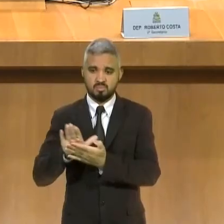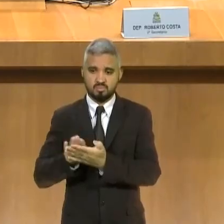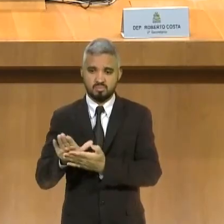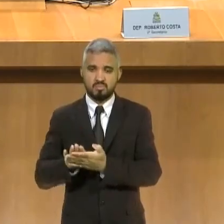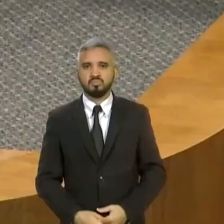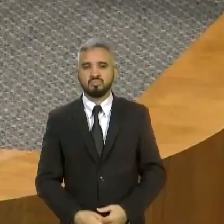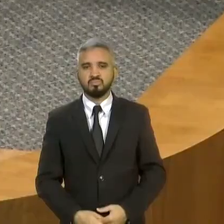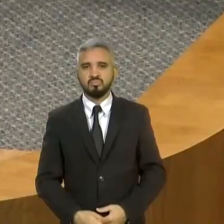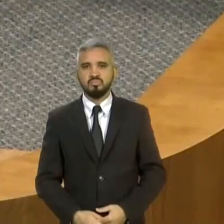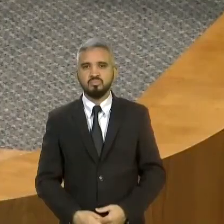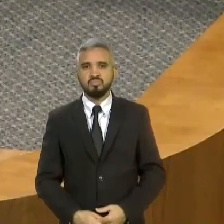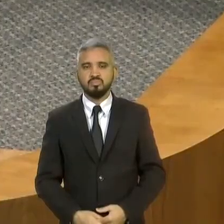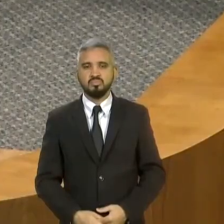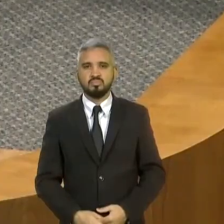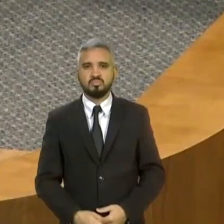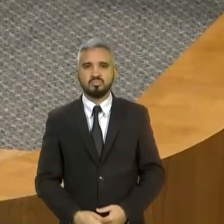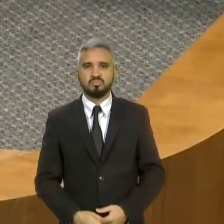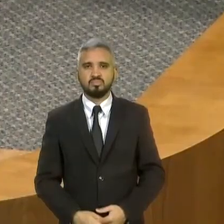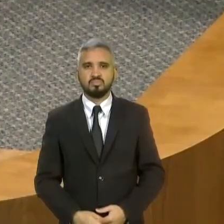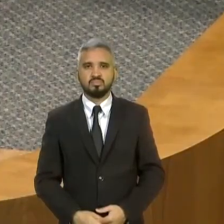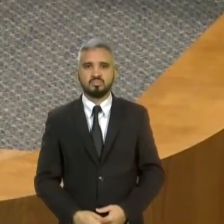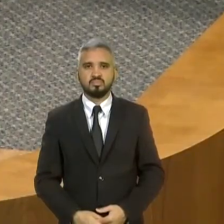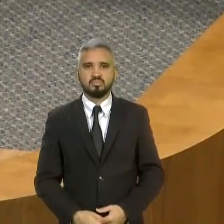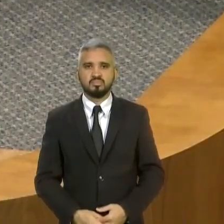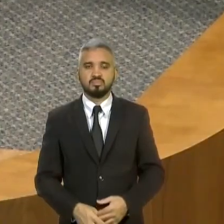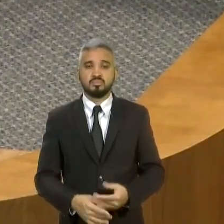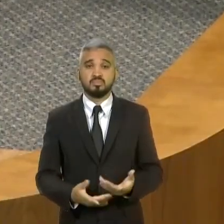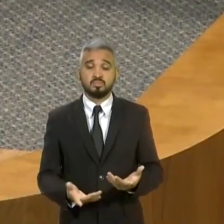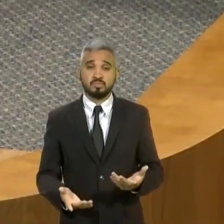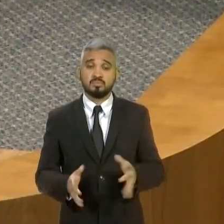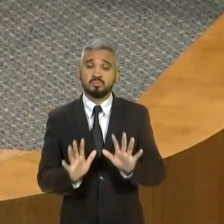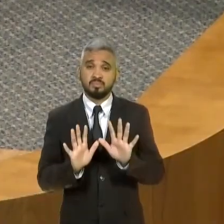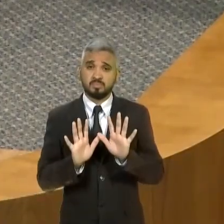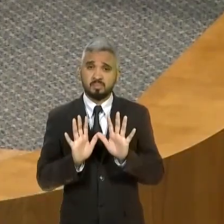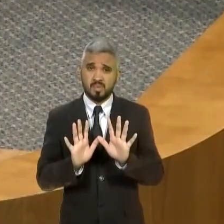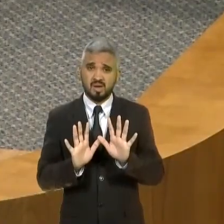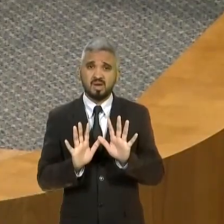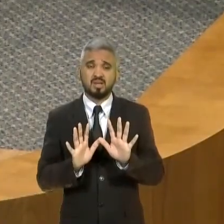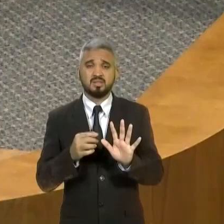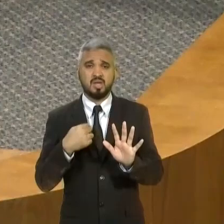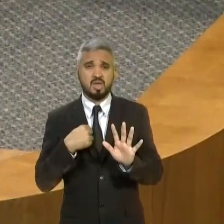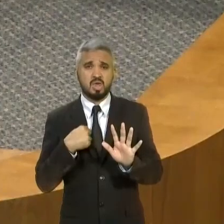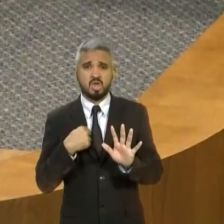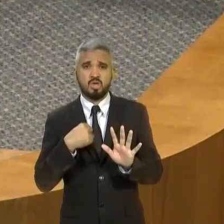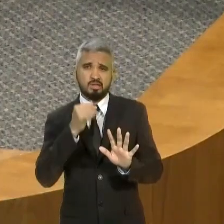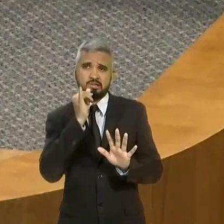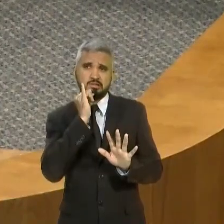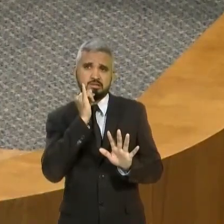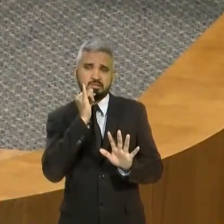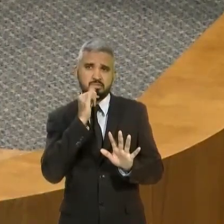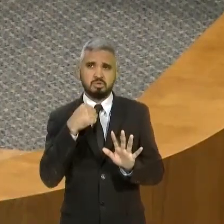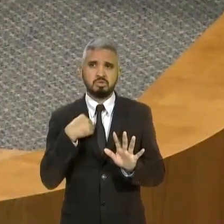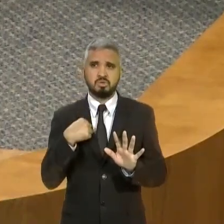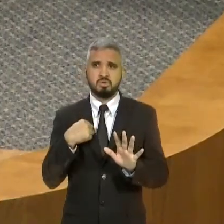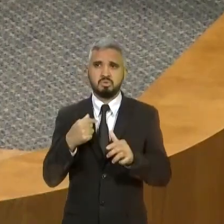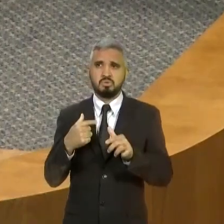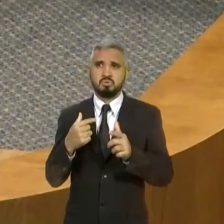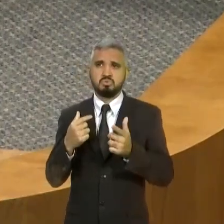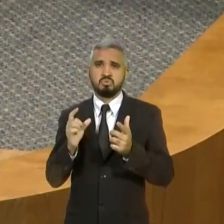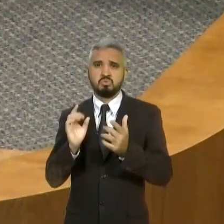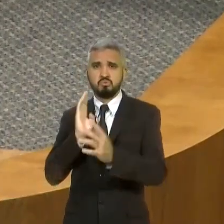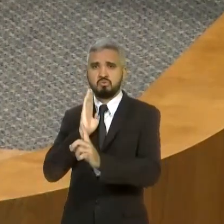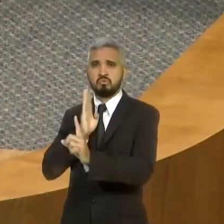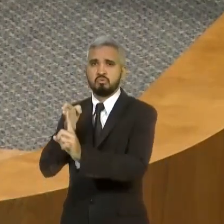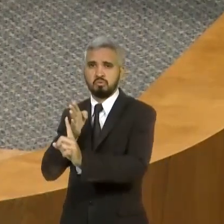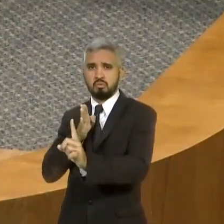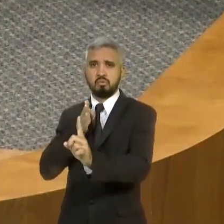foi extensa. A deputada Andréia Rezende foi a primeira a se pronunciar. Na tribuna, destacou a luta pela garantia dos direitos das